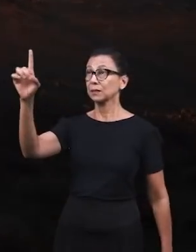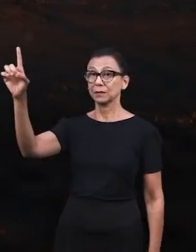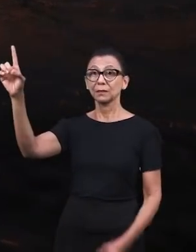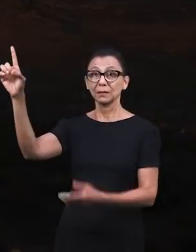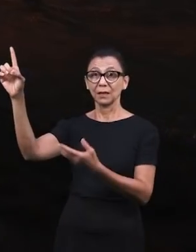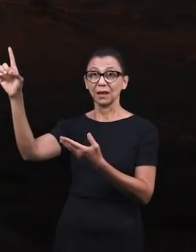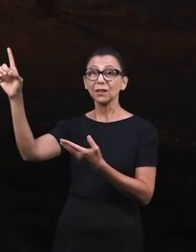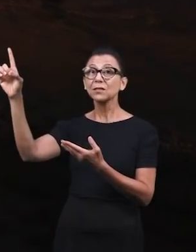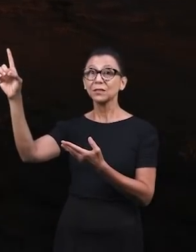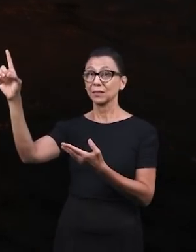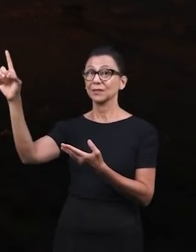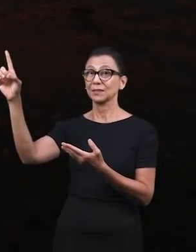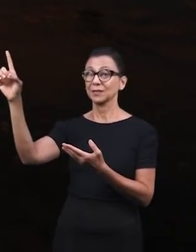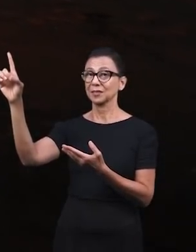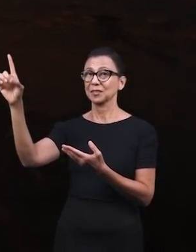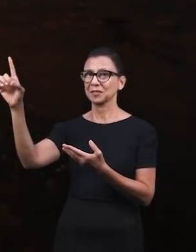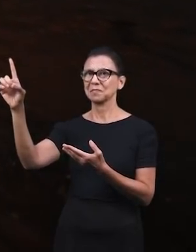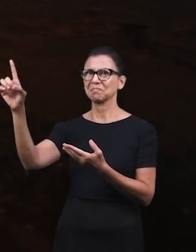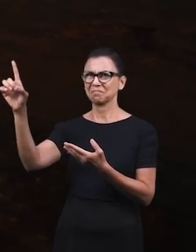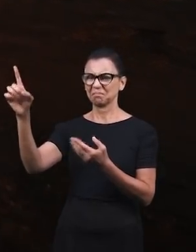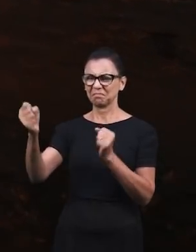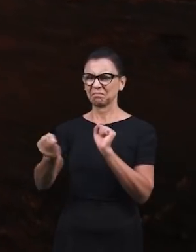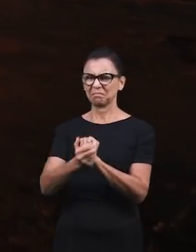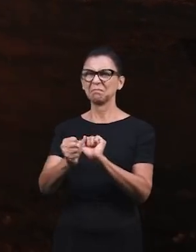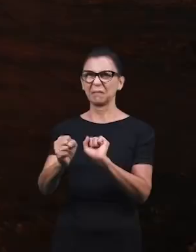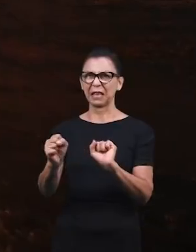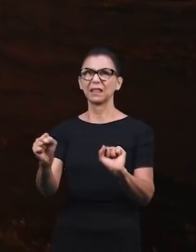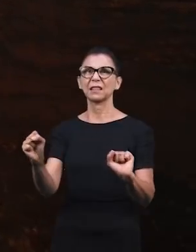Ele tira a escuridão,